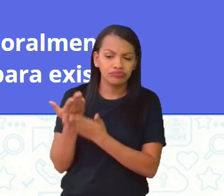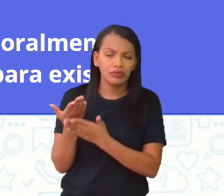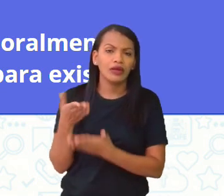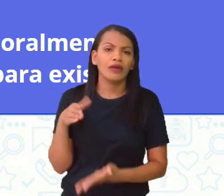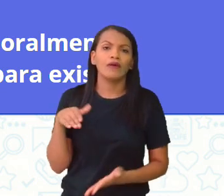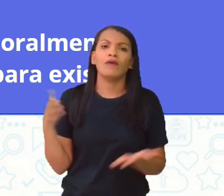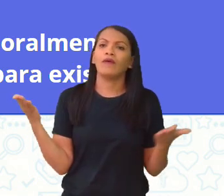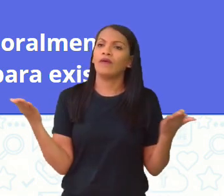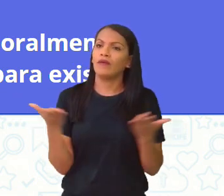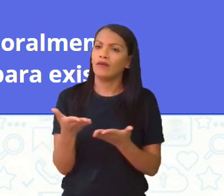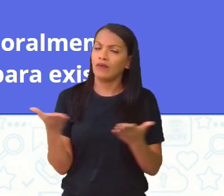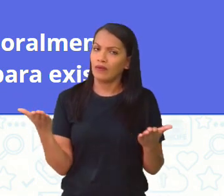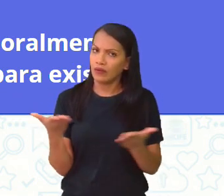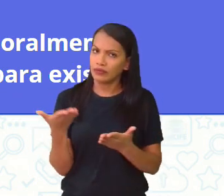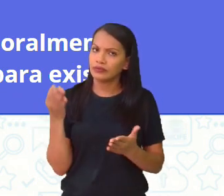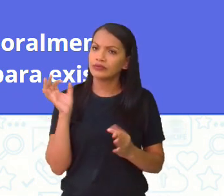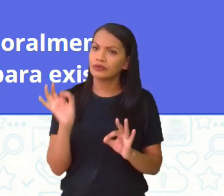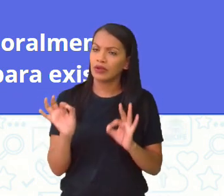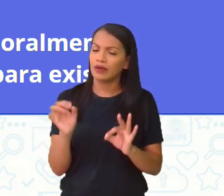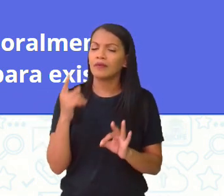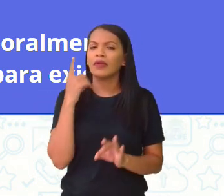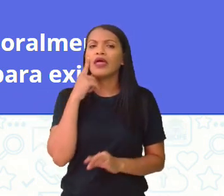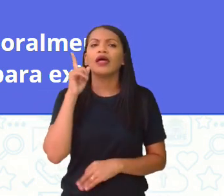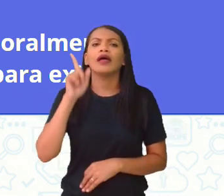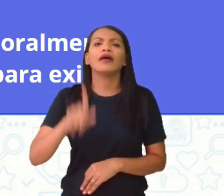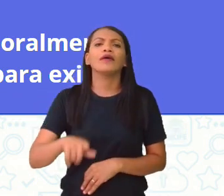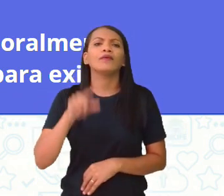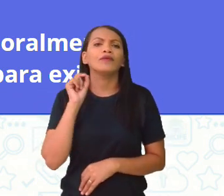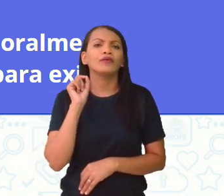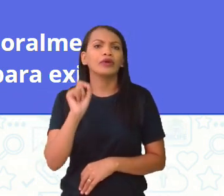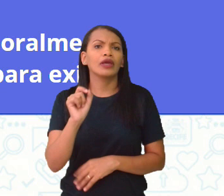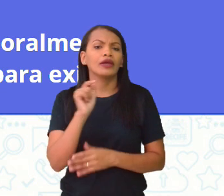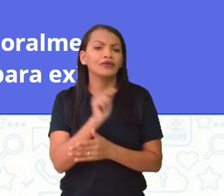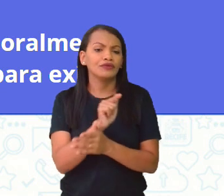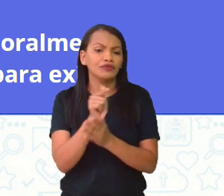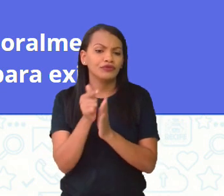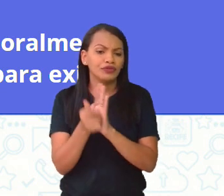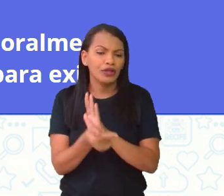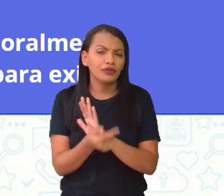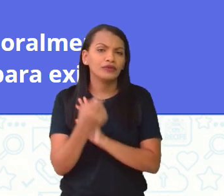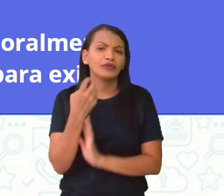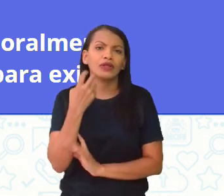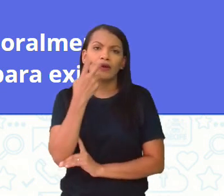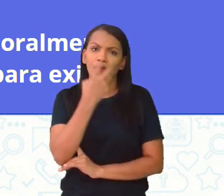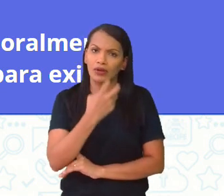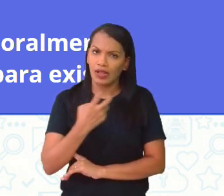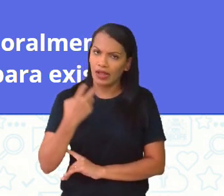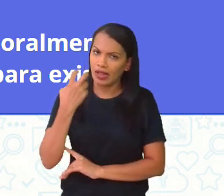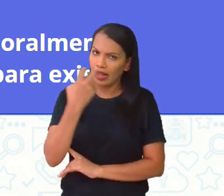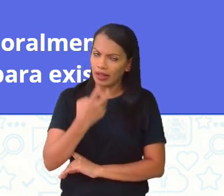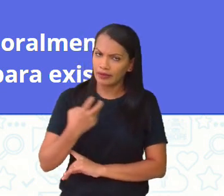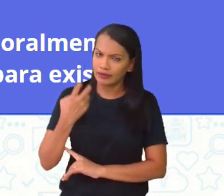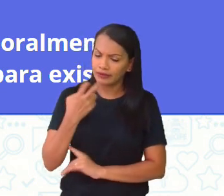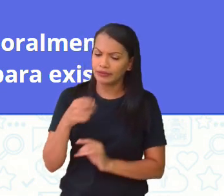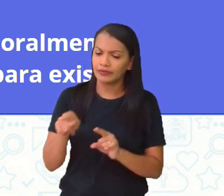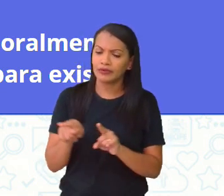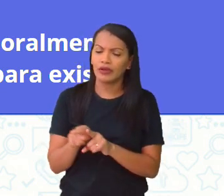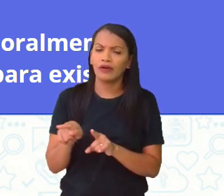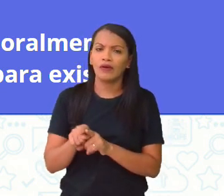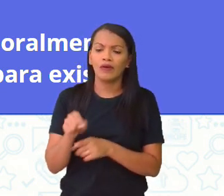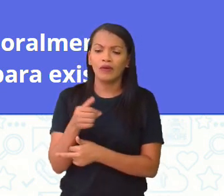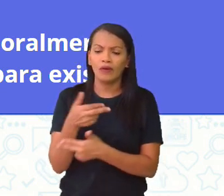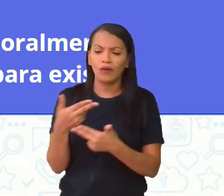Palestra, seminário e debate são considerados gêneros da oralidade. São exposições